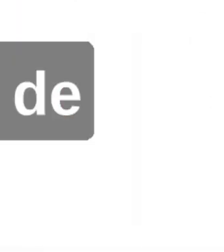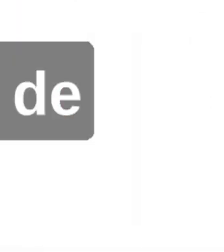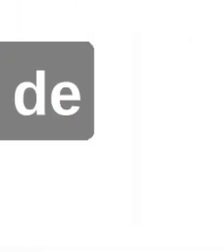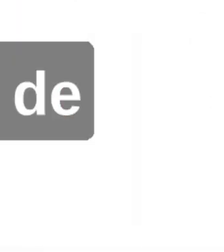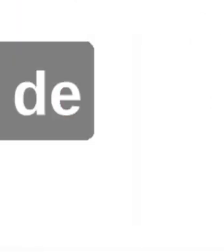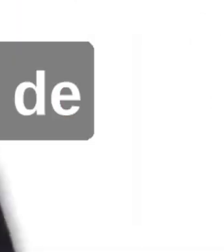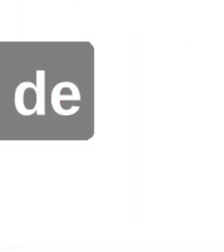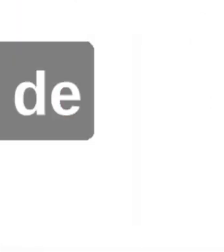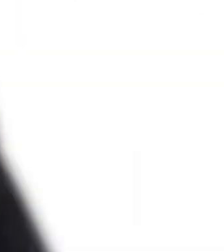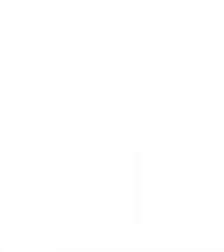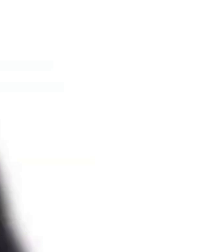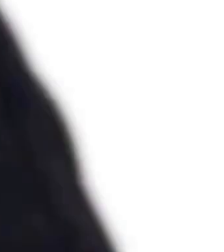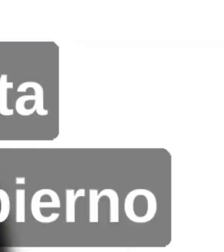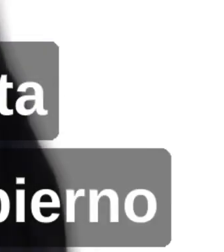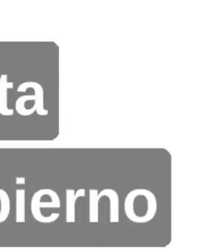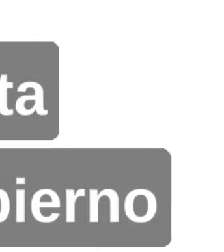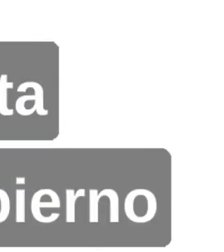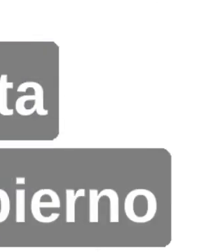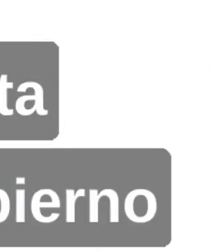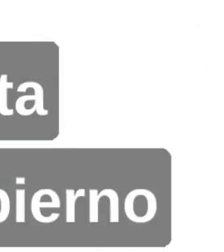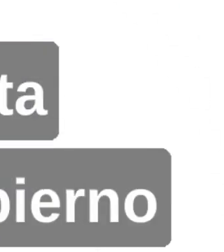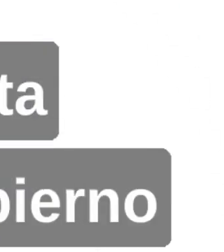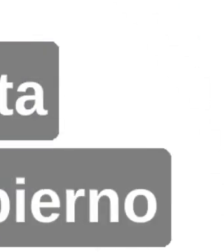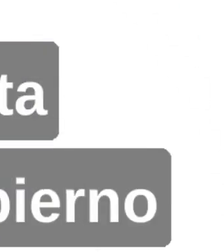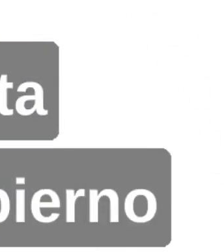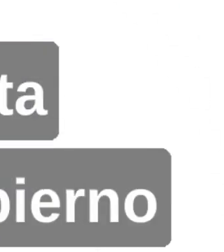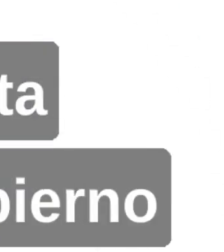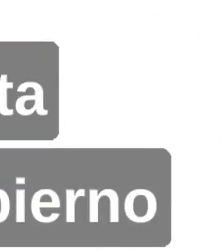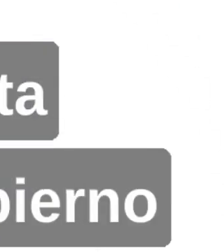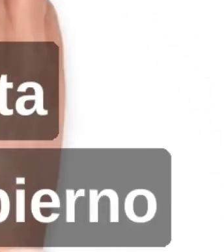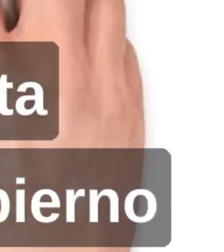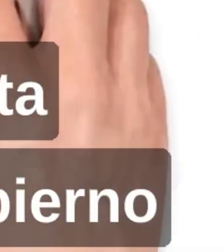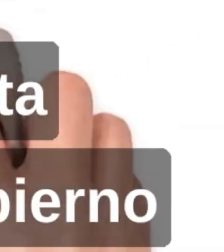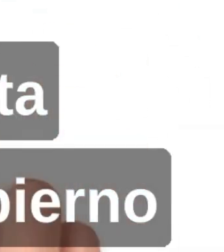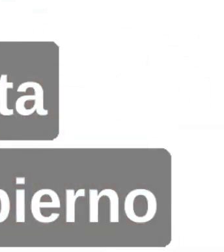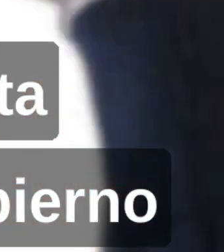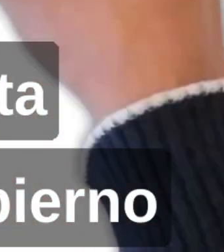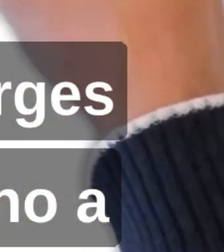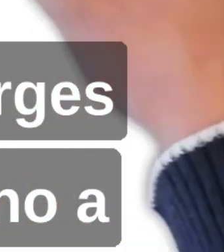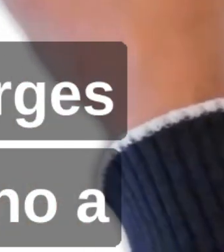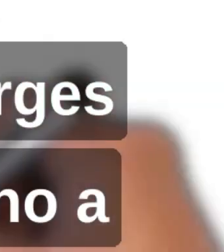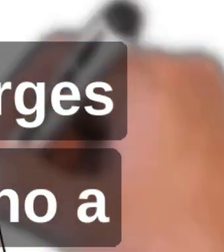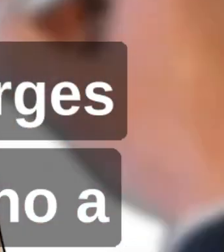a sociedade Argentina descritores devido ao que sassa que está institucional